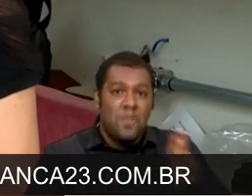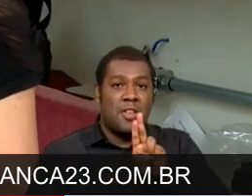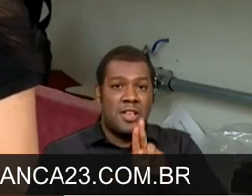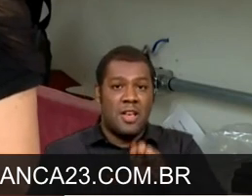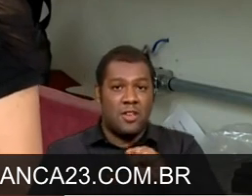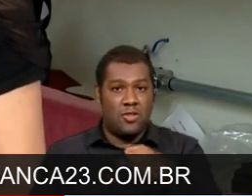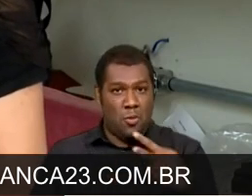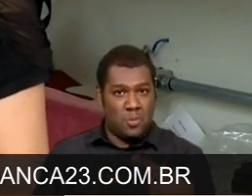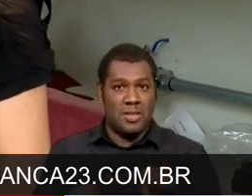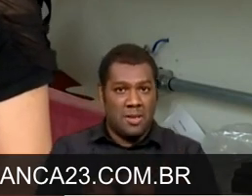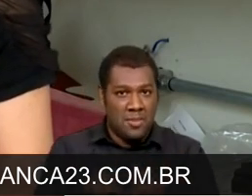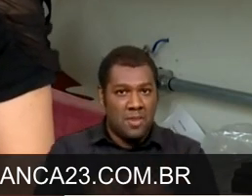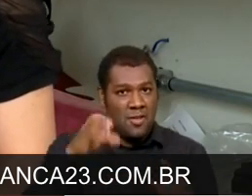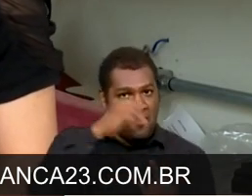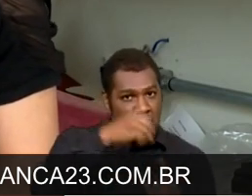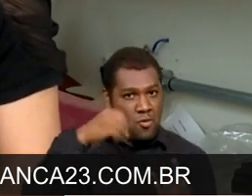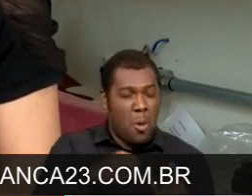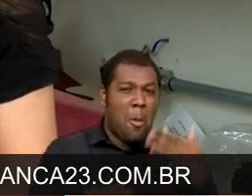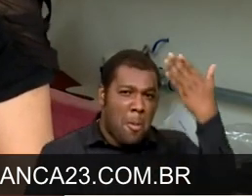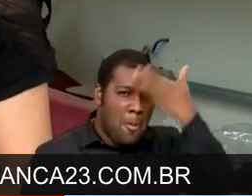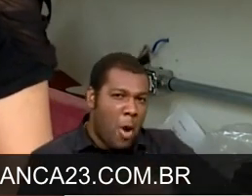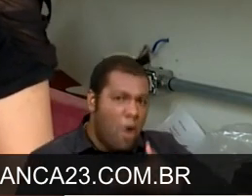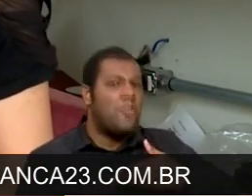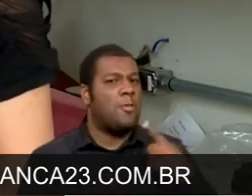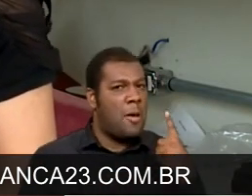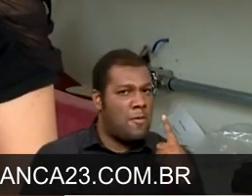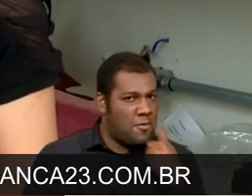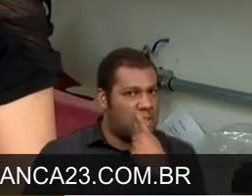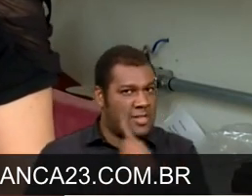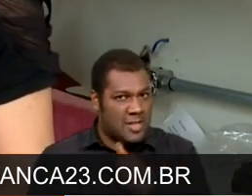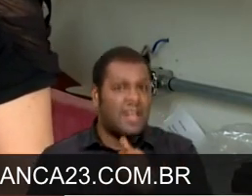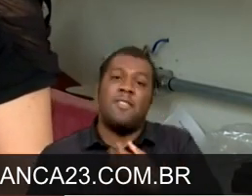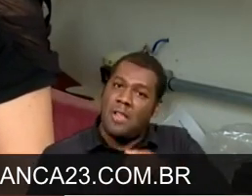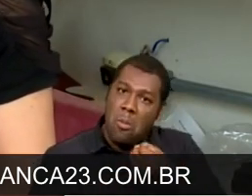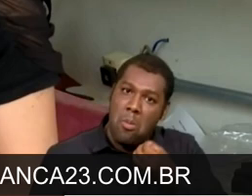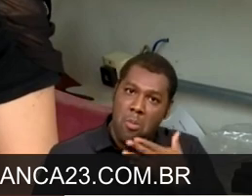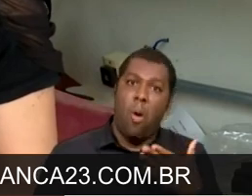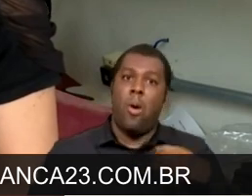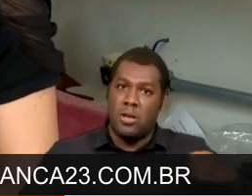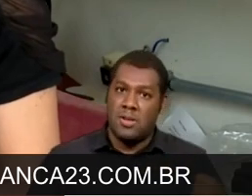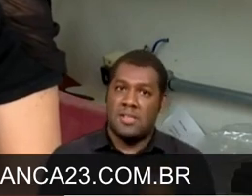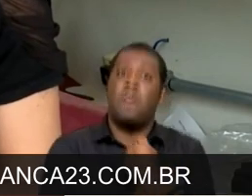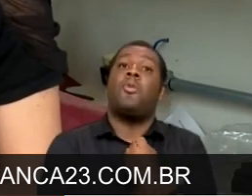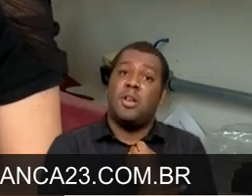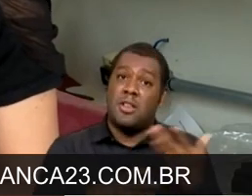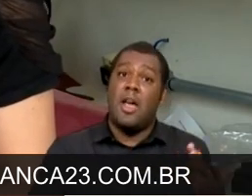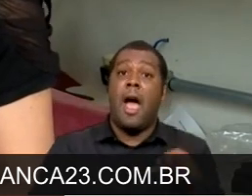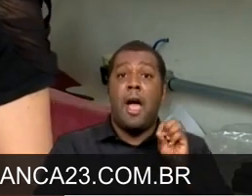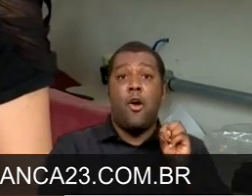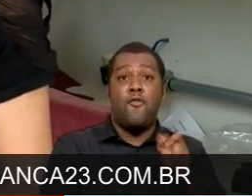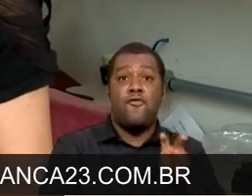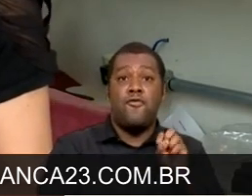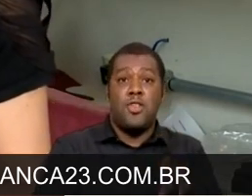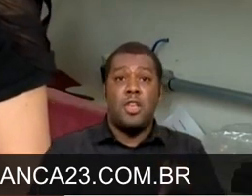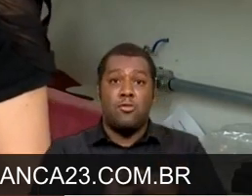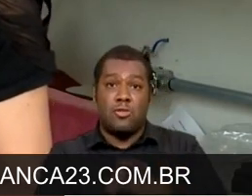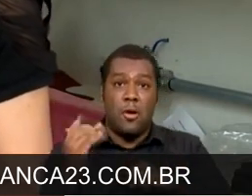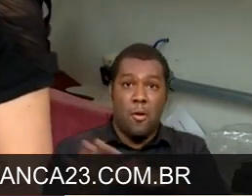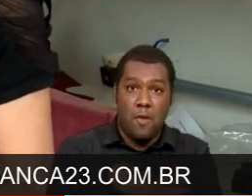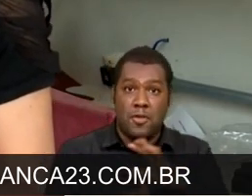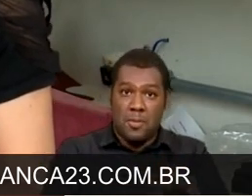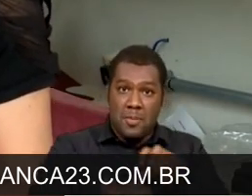também na Fiocruz comprovaram que a vacina nasal é mais eficiente para inibir o vírus da Covid-19. Ela